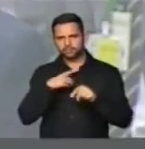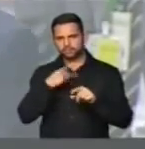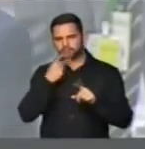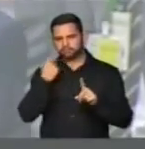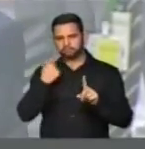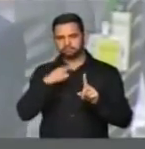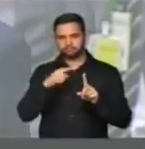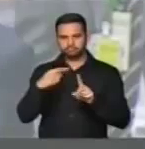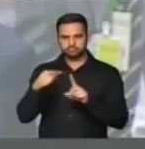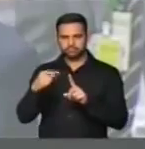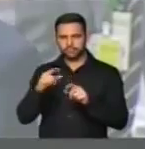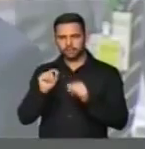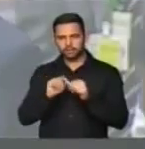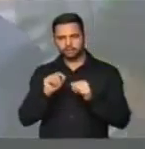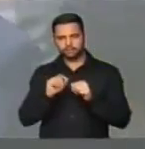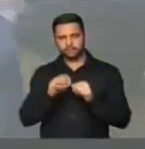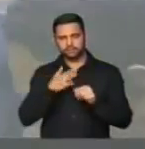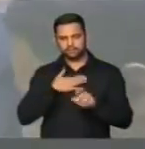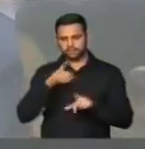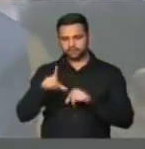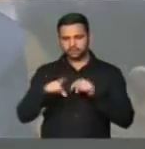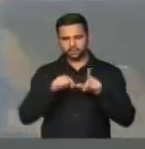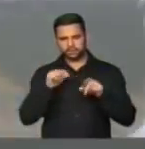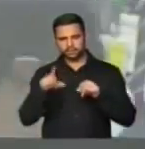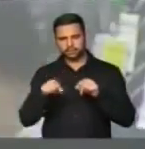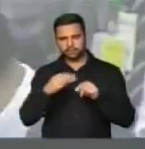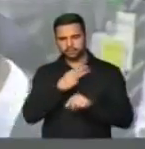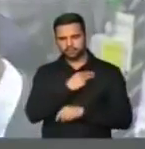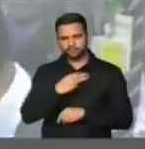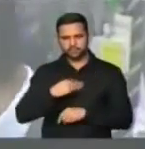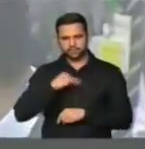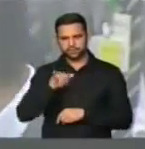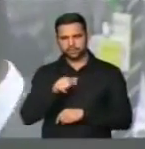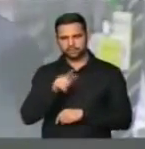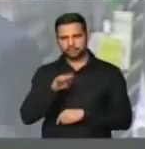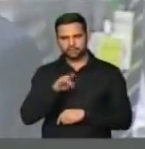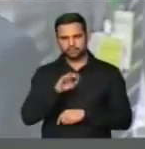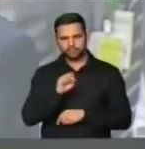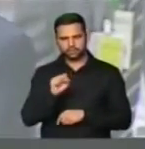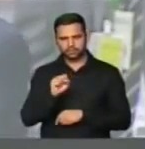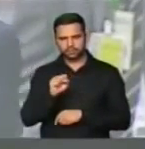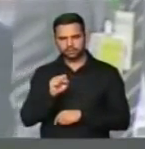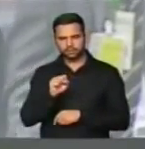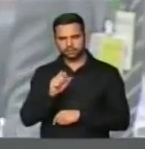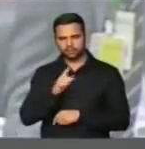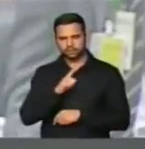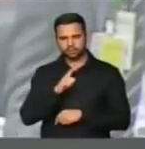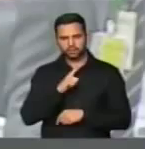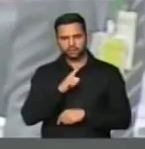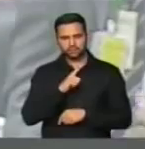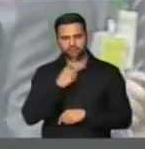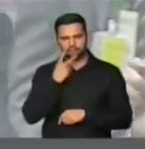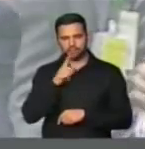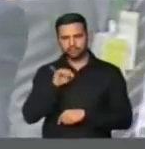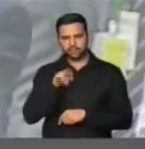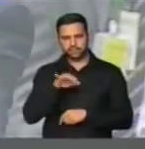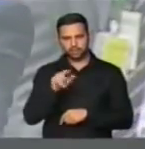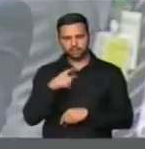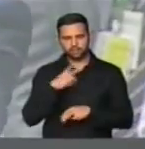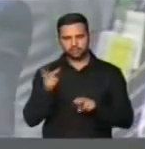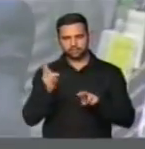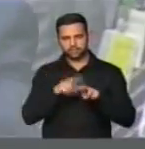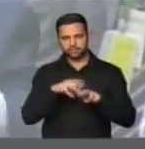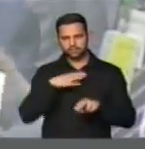denúncias. Eu fico com a seleção do ministro Joaquim Barbosa, que deu no Mensalão e na prisão